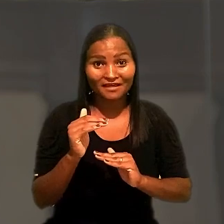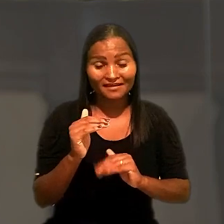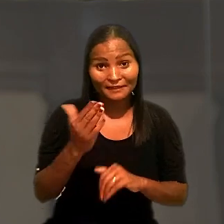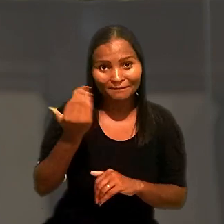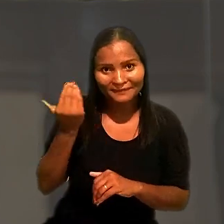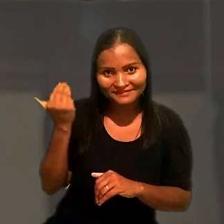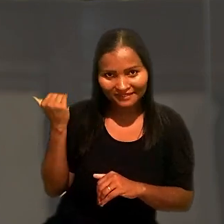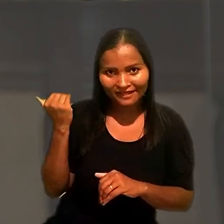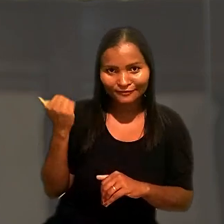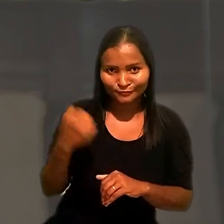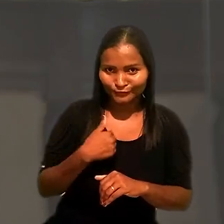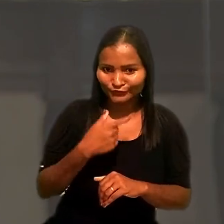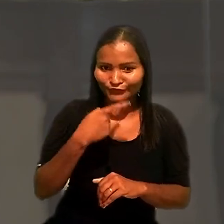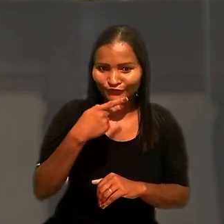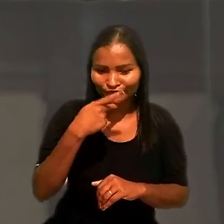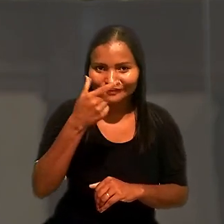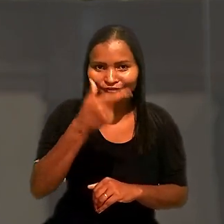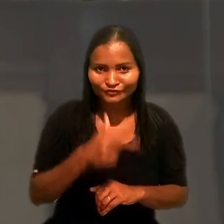à época, repito,